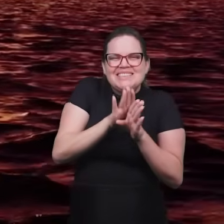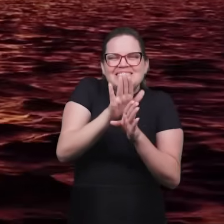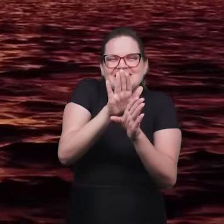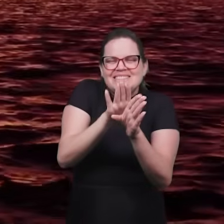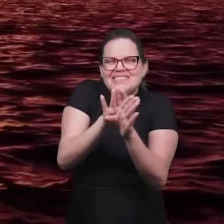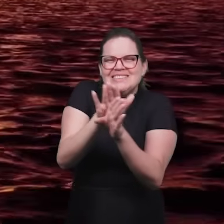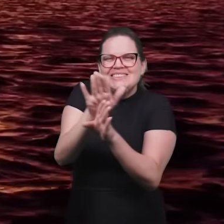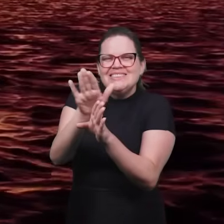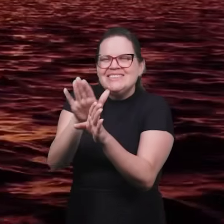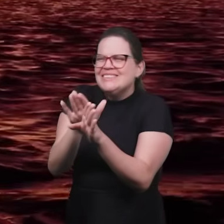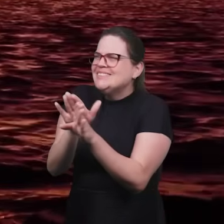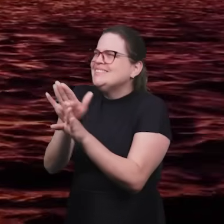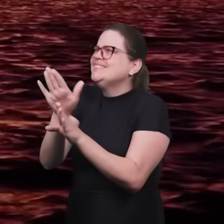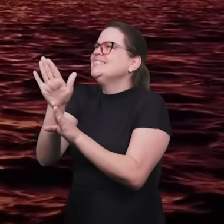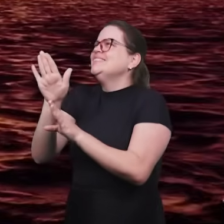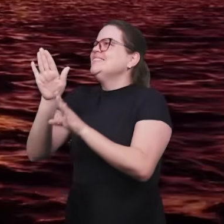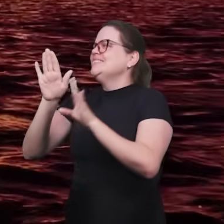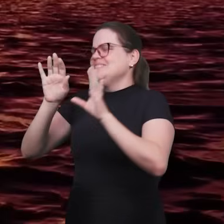nossos